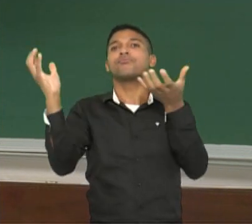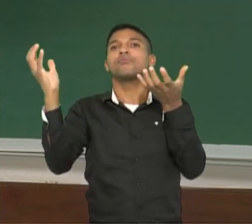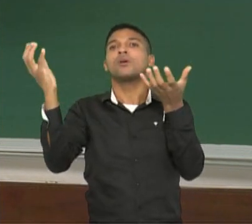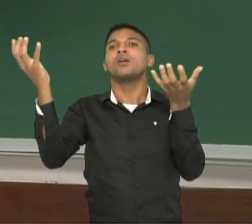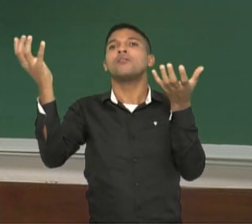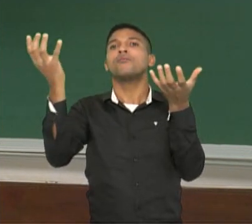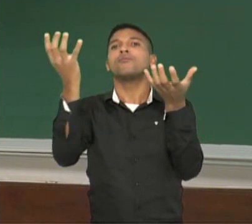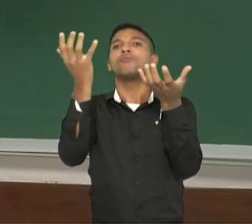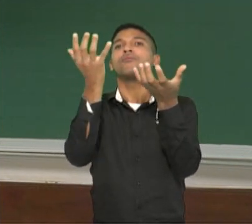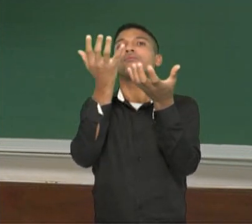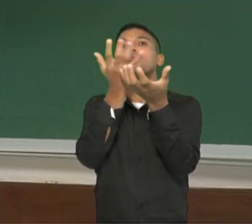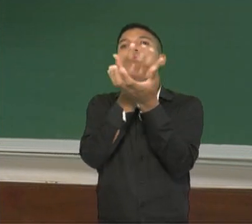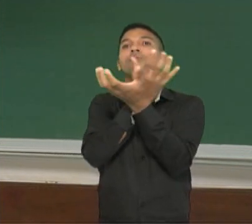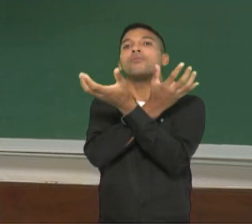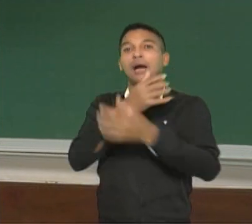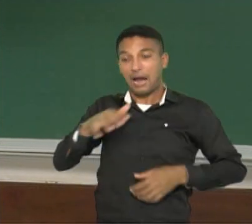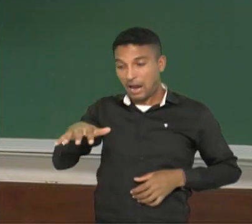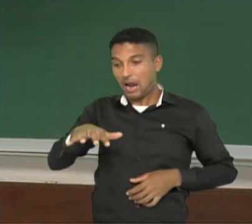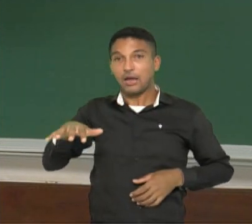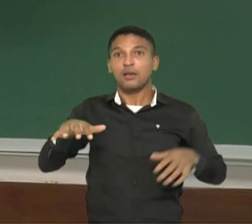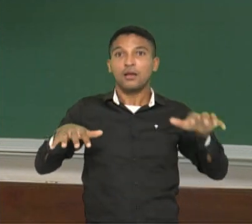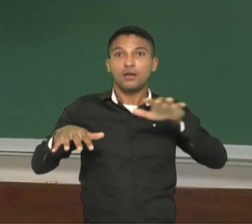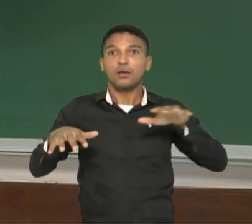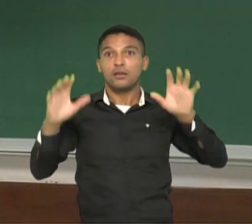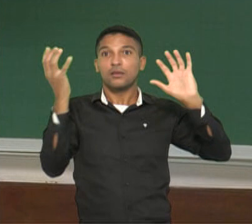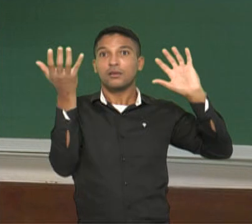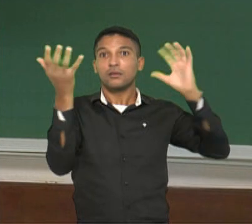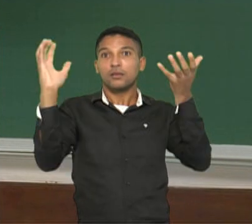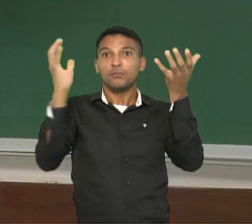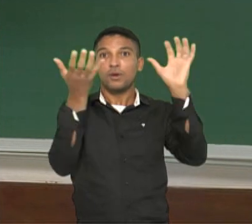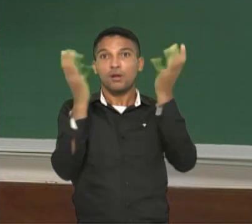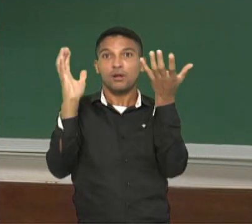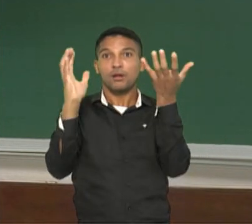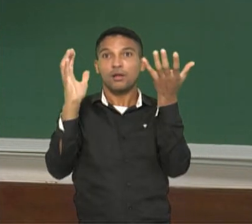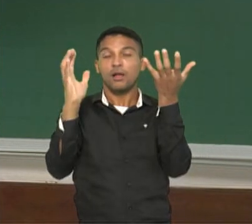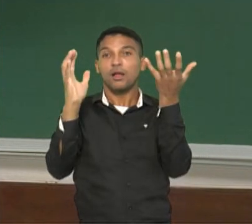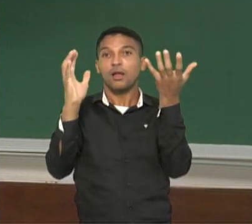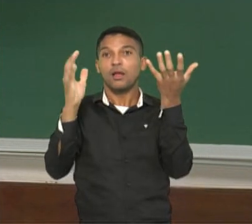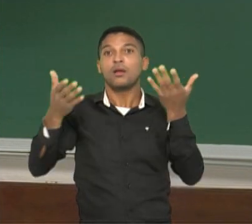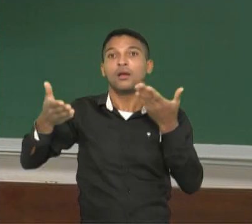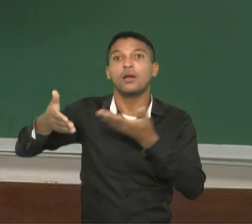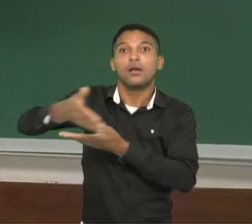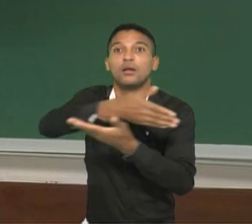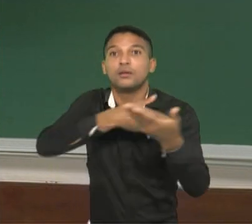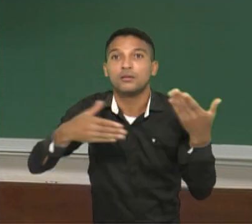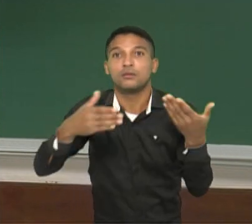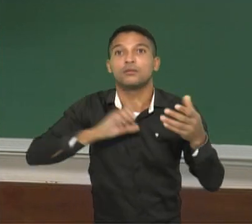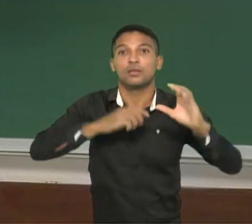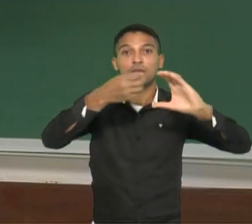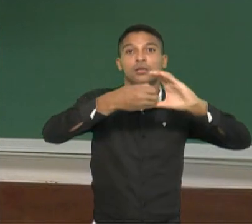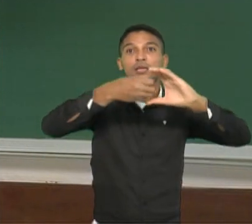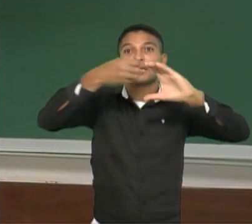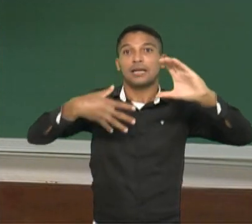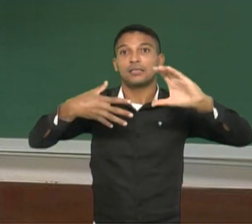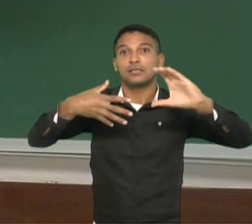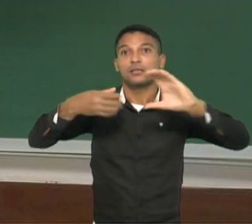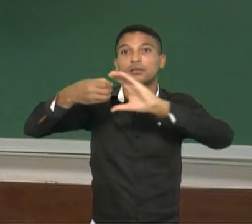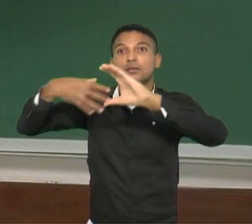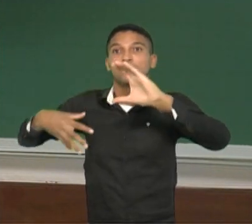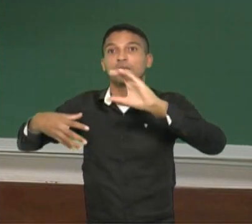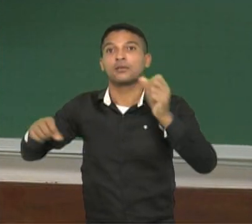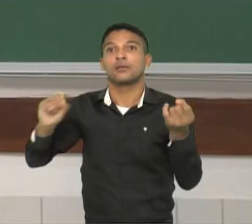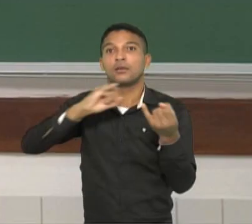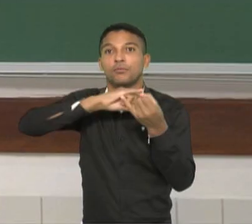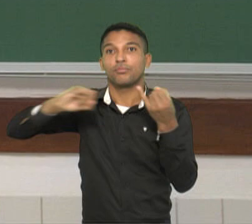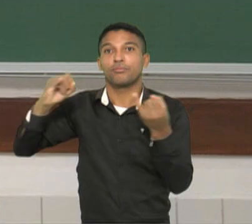de uma determinada área, de uma determinada porção do espaço geográfico que apresenta características similares.